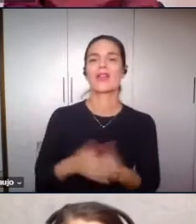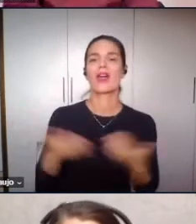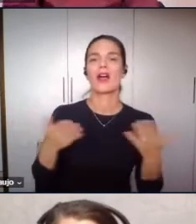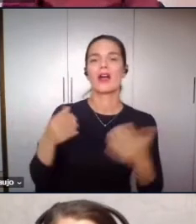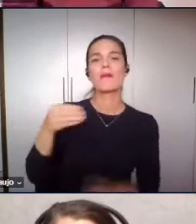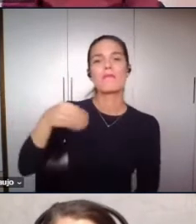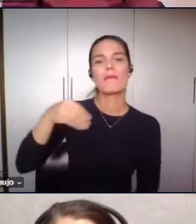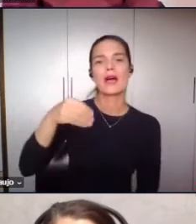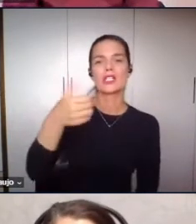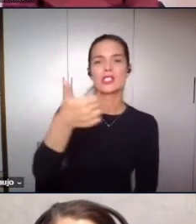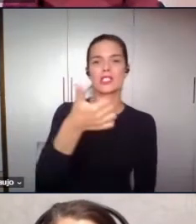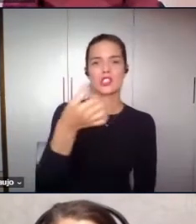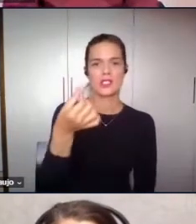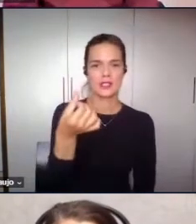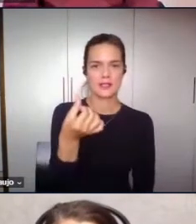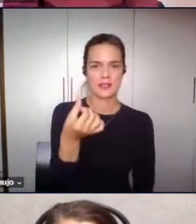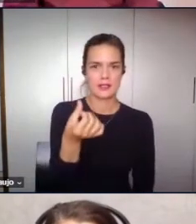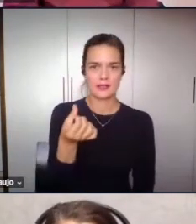16.